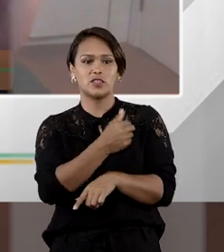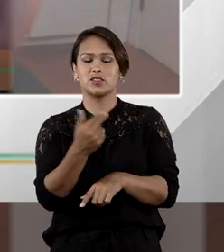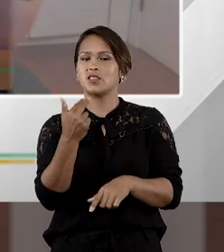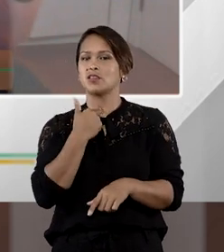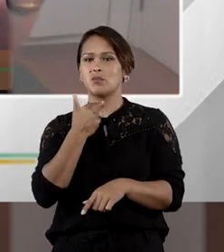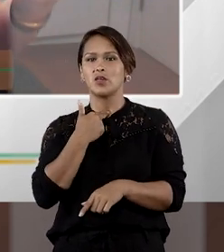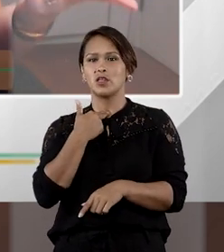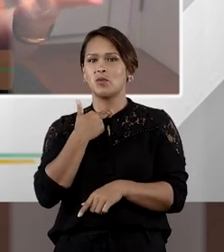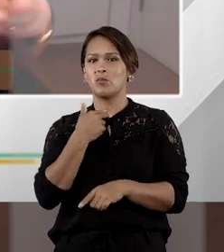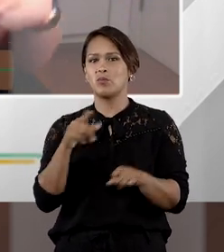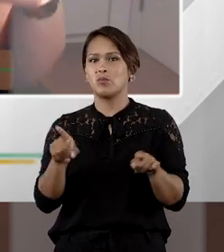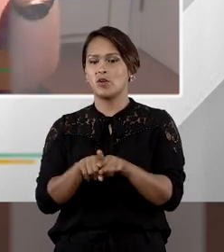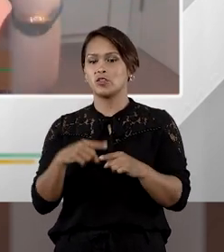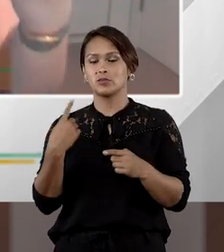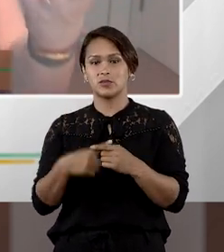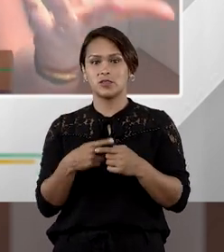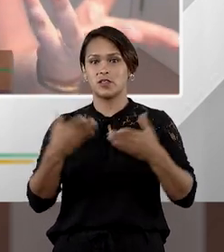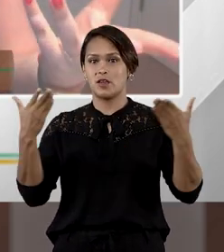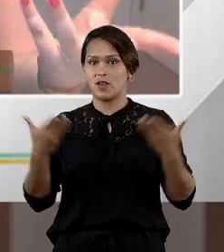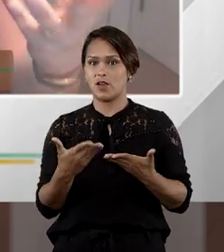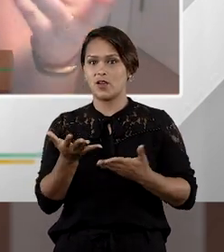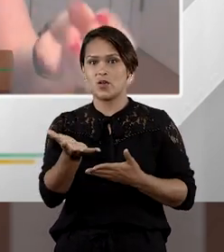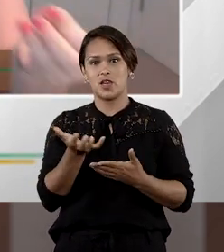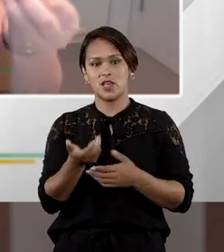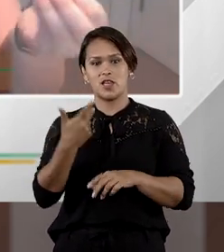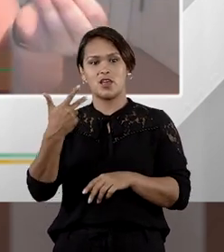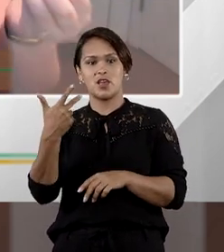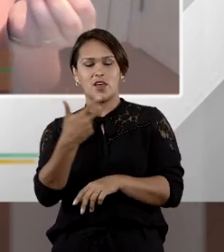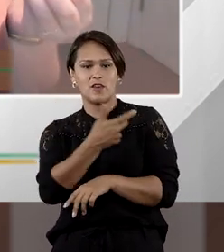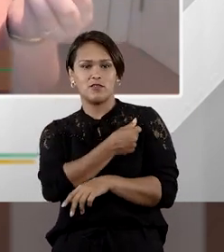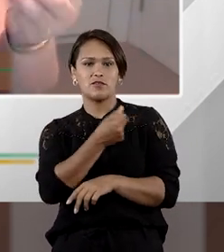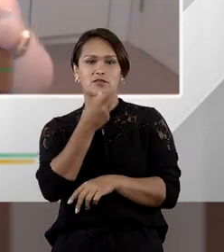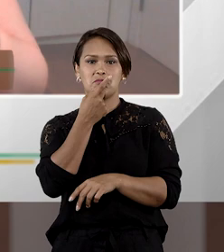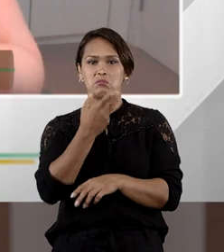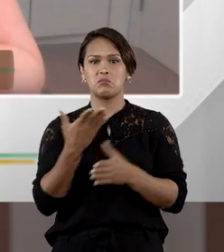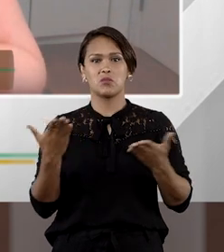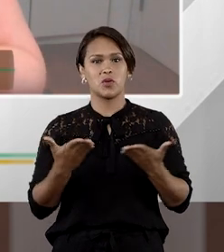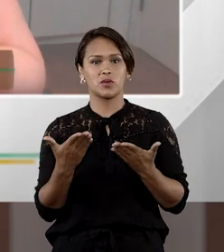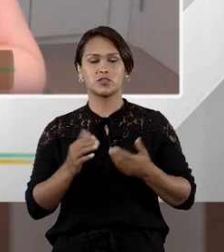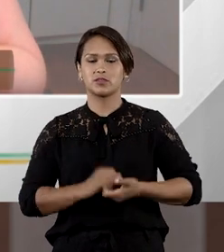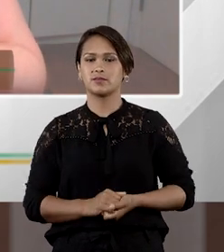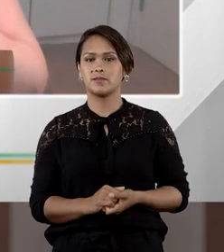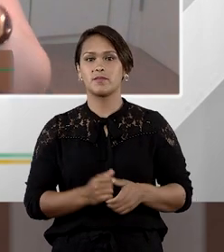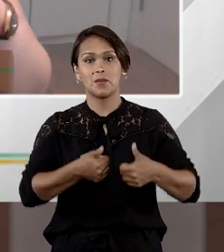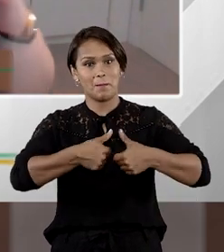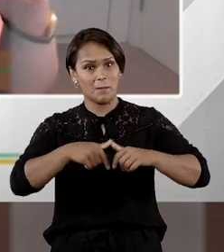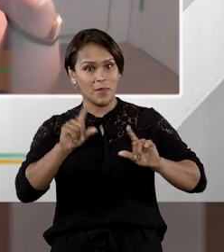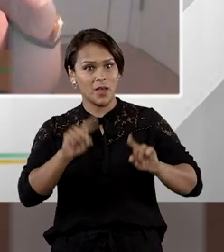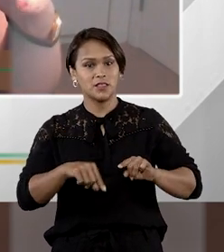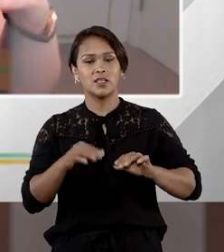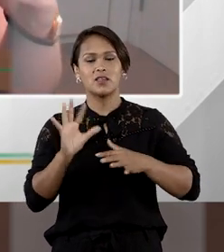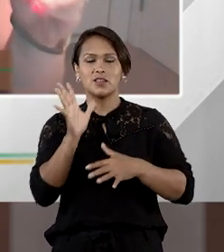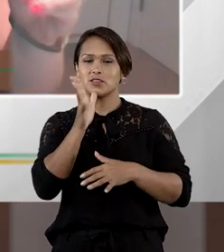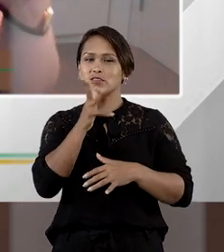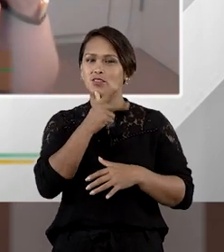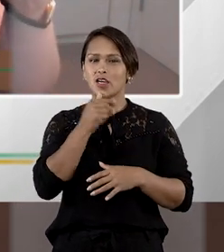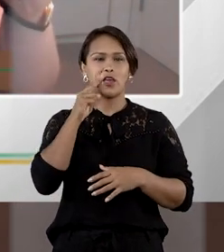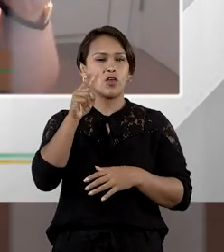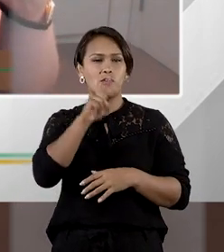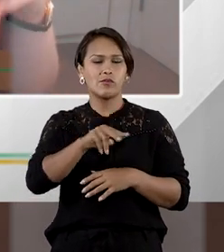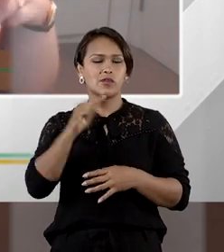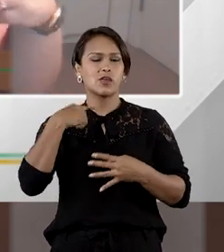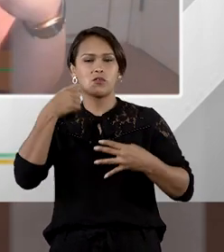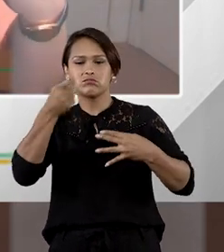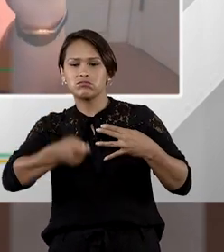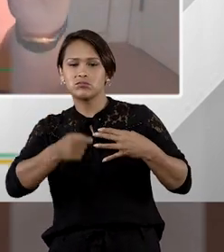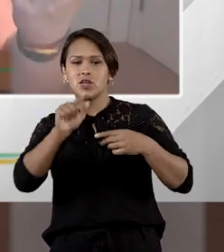se beneficiar dessa torpeza de agora querer, né, se valer disso, mas isso ainda é devagar. Eu vi uma outra